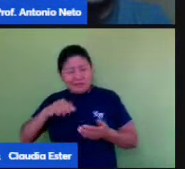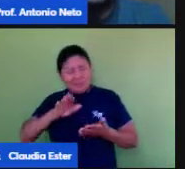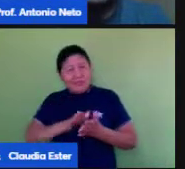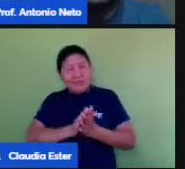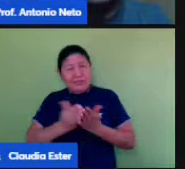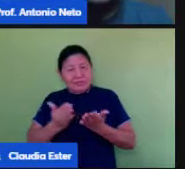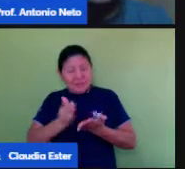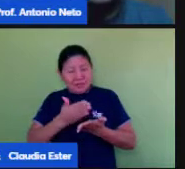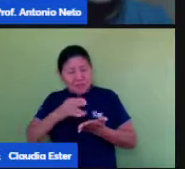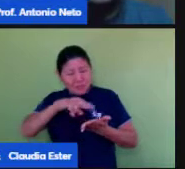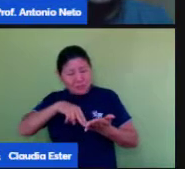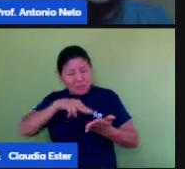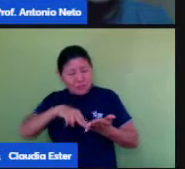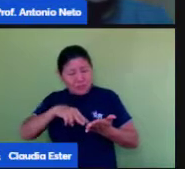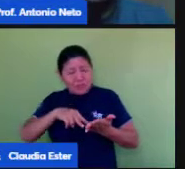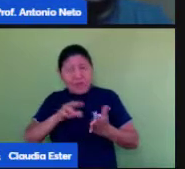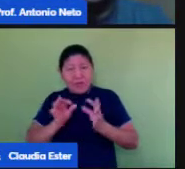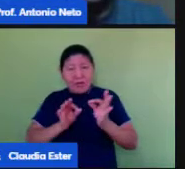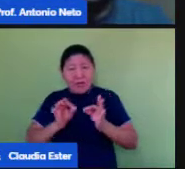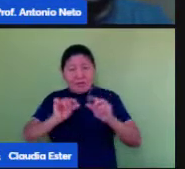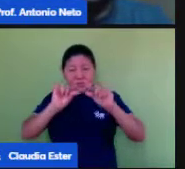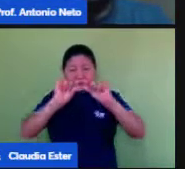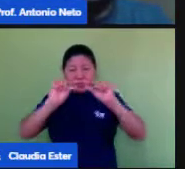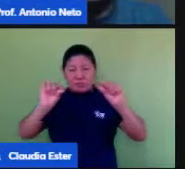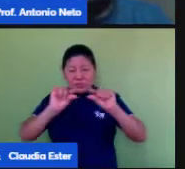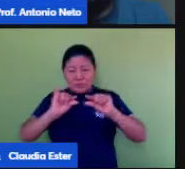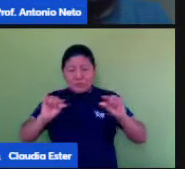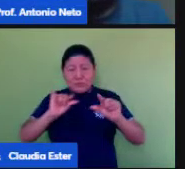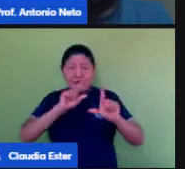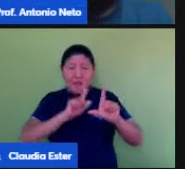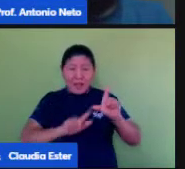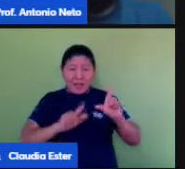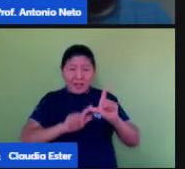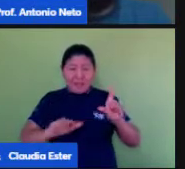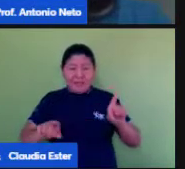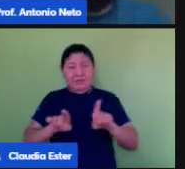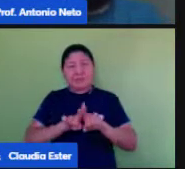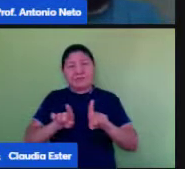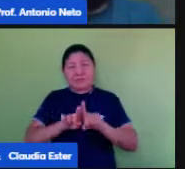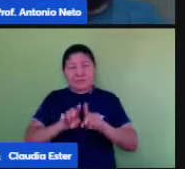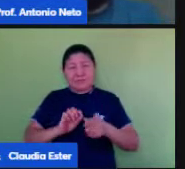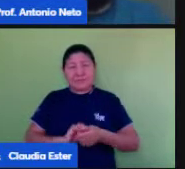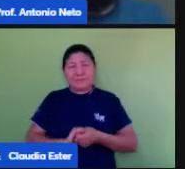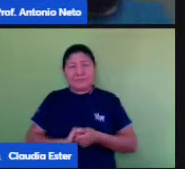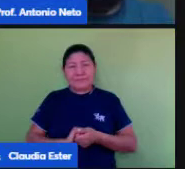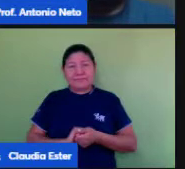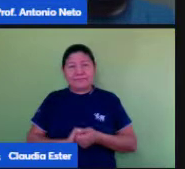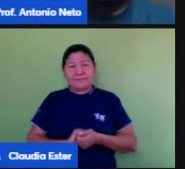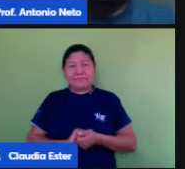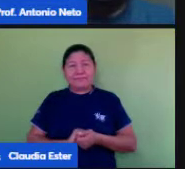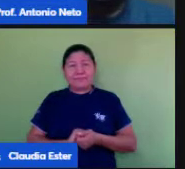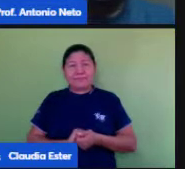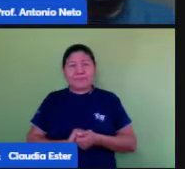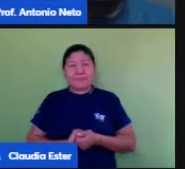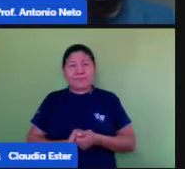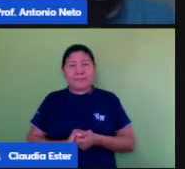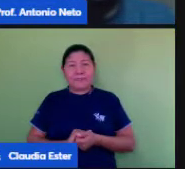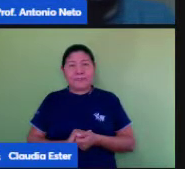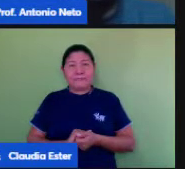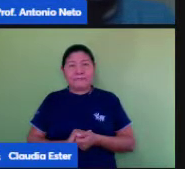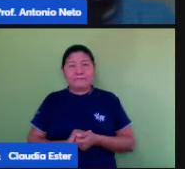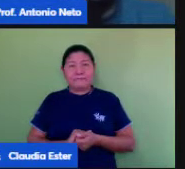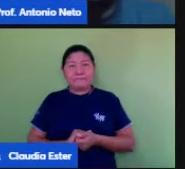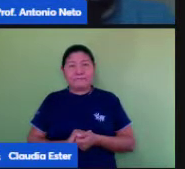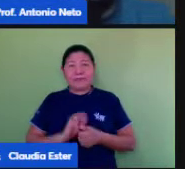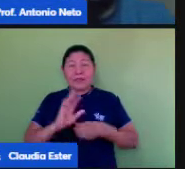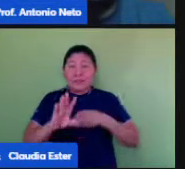a distribuição e a diagramação das letras do texto da página. Próximo slide, por favor. Só